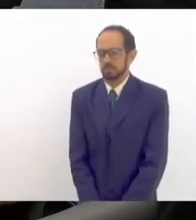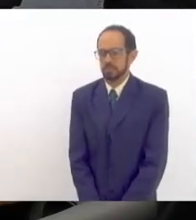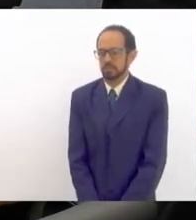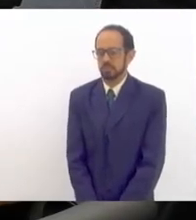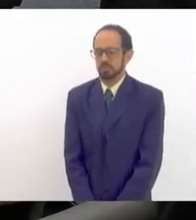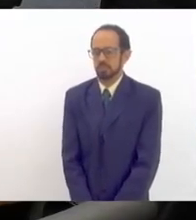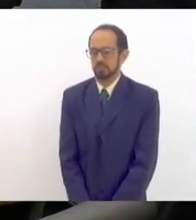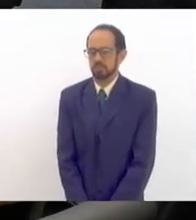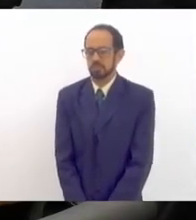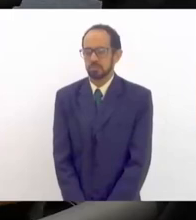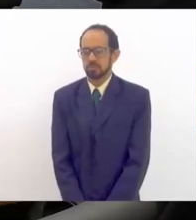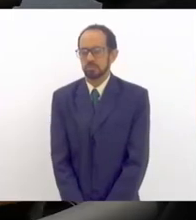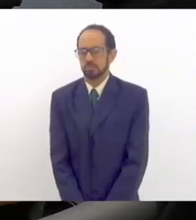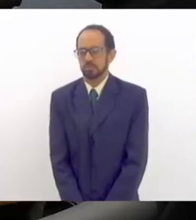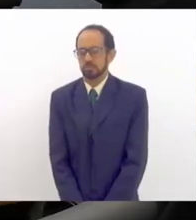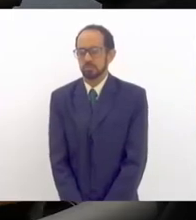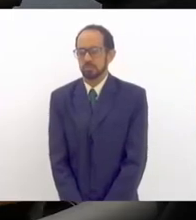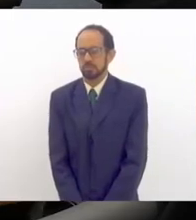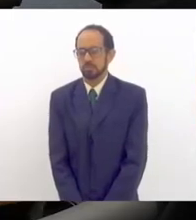aonde aqui